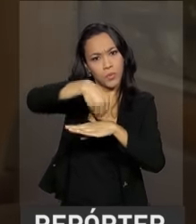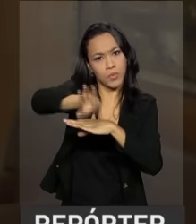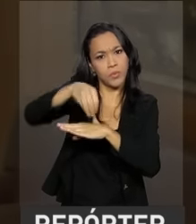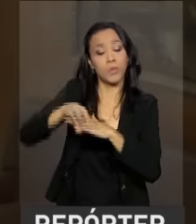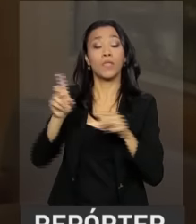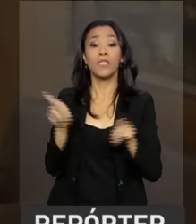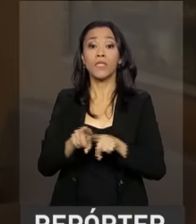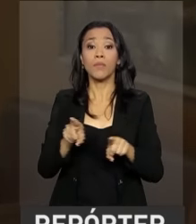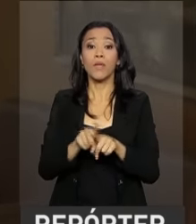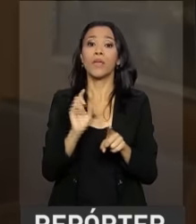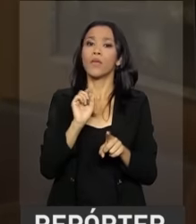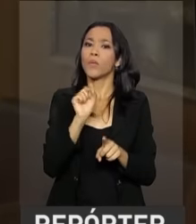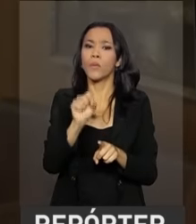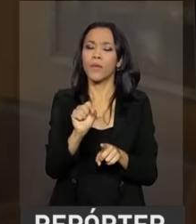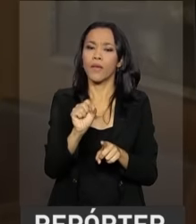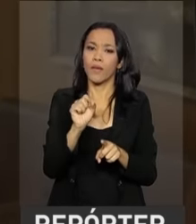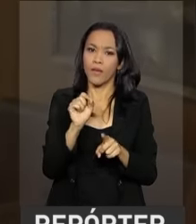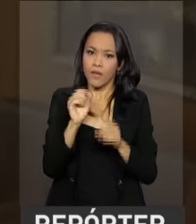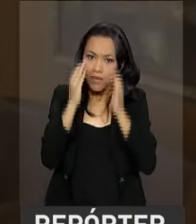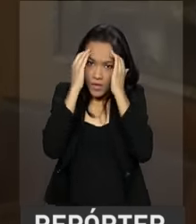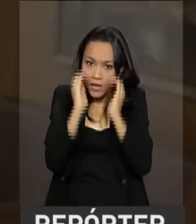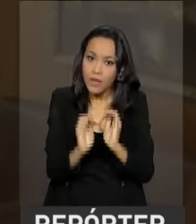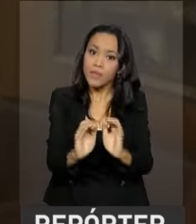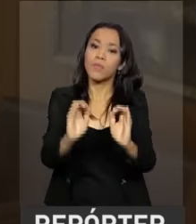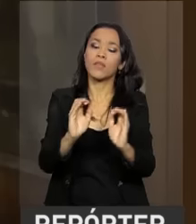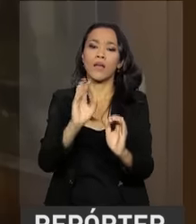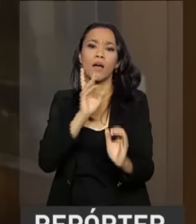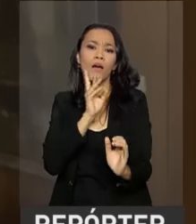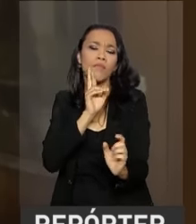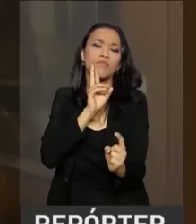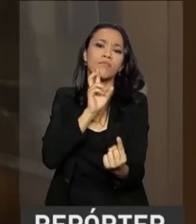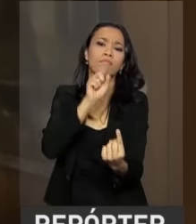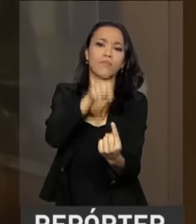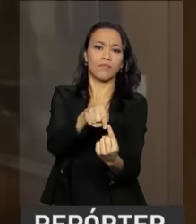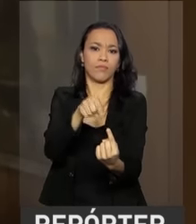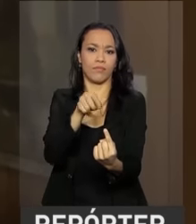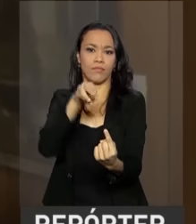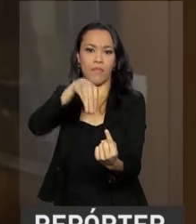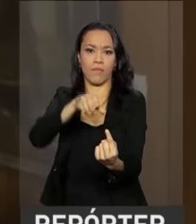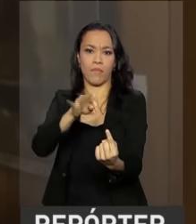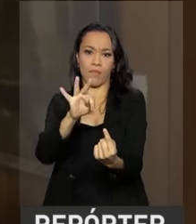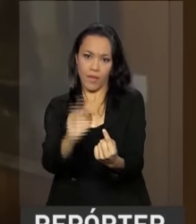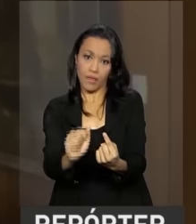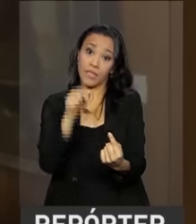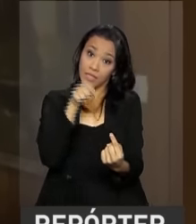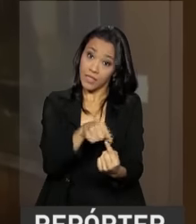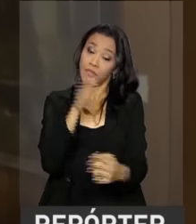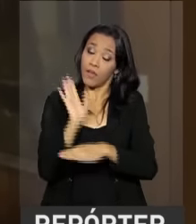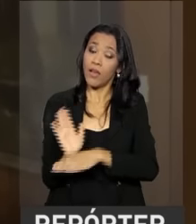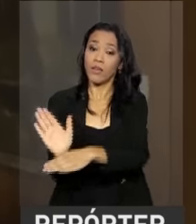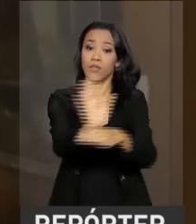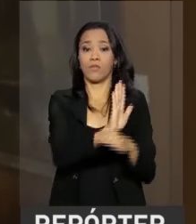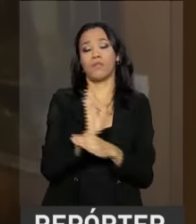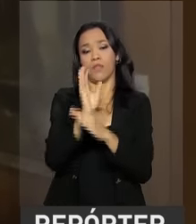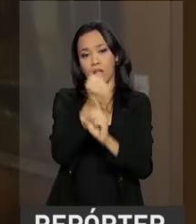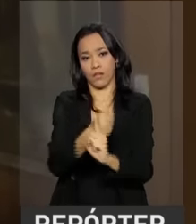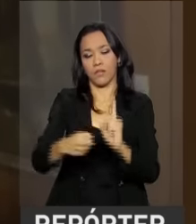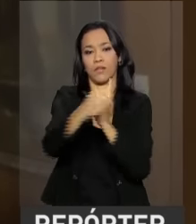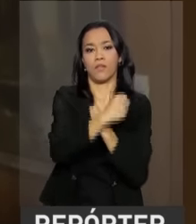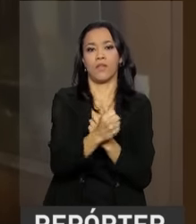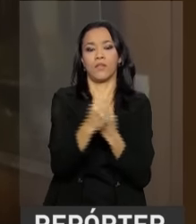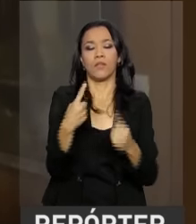busca incessante de cumprimento dos resultados ali previstos. E isso trará grandes benefícios para a sociedade, porque a